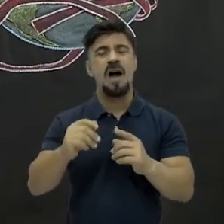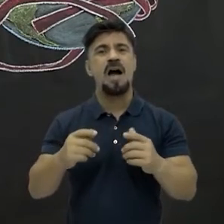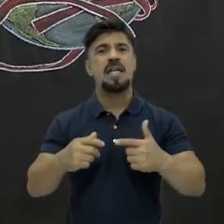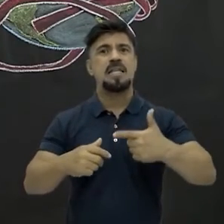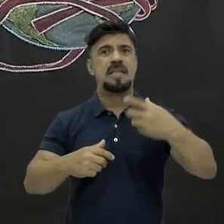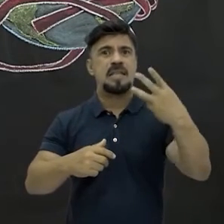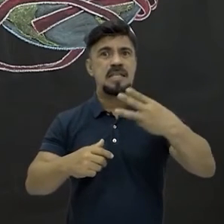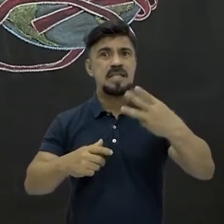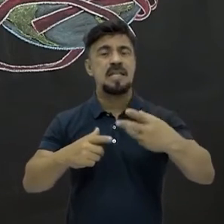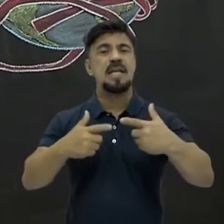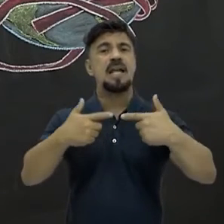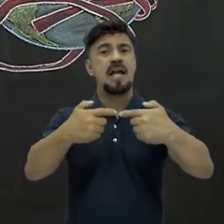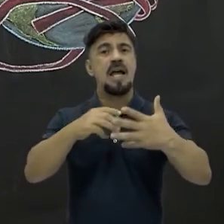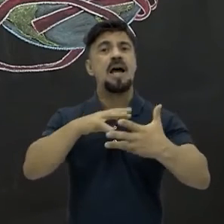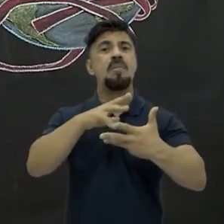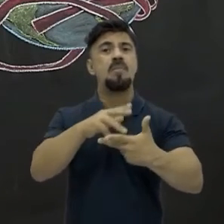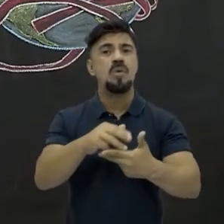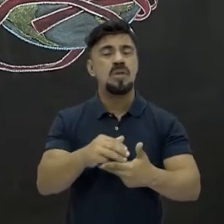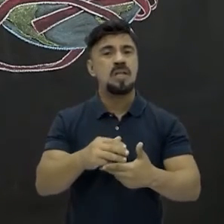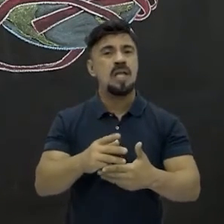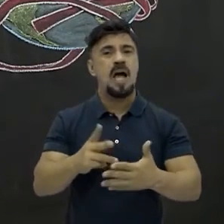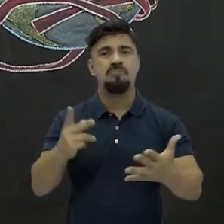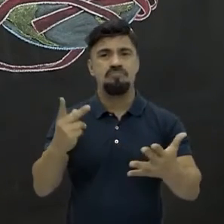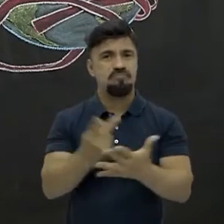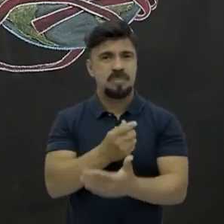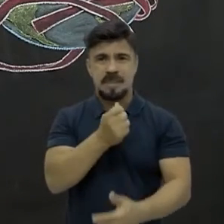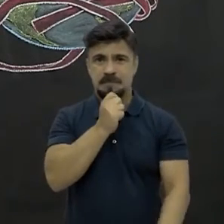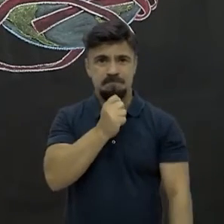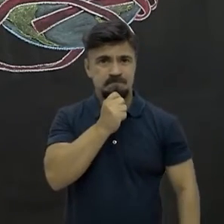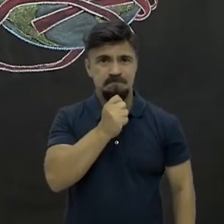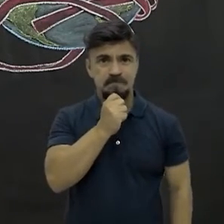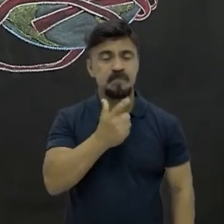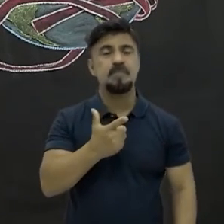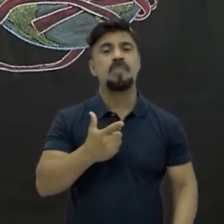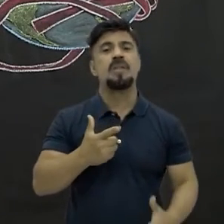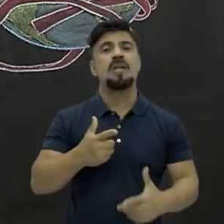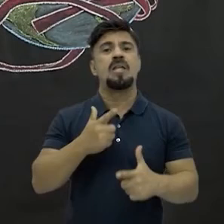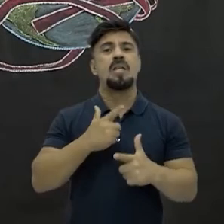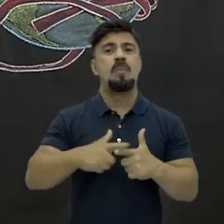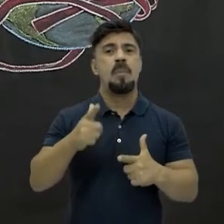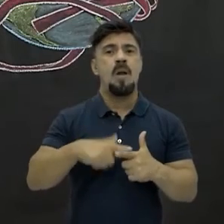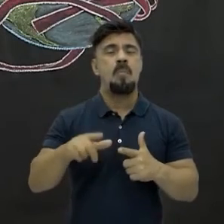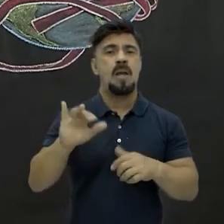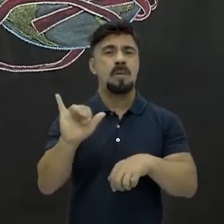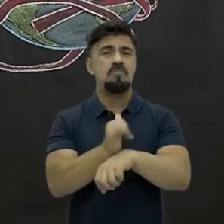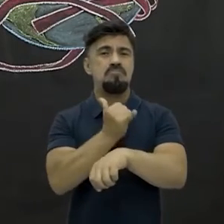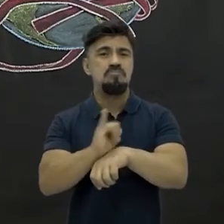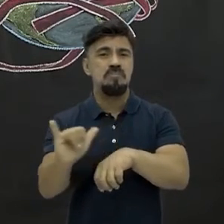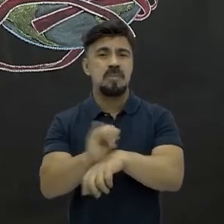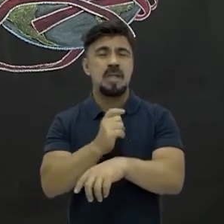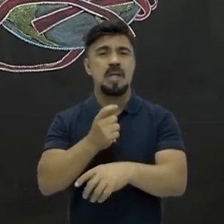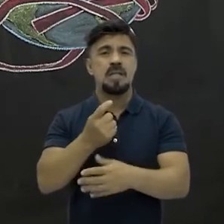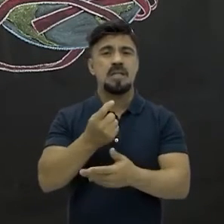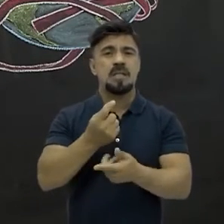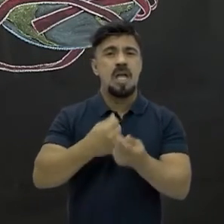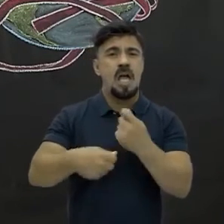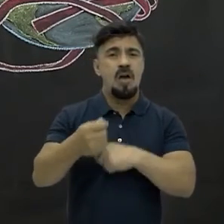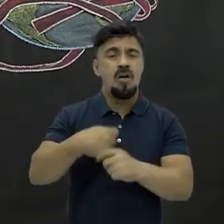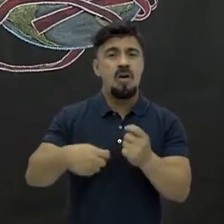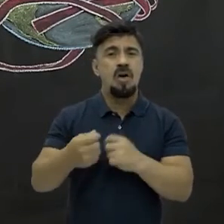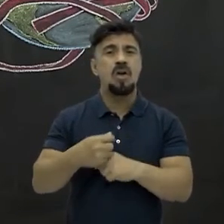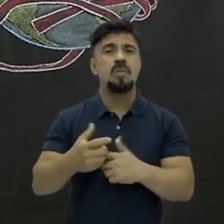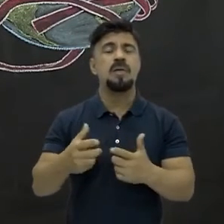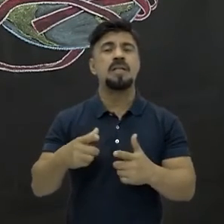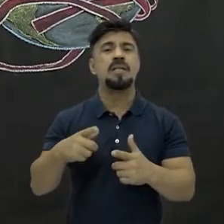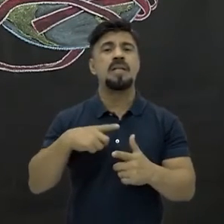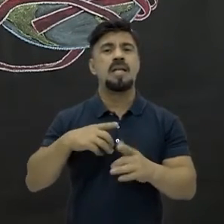Guerra Mundial. Felizmente ela não aconteceu, pois houve problemas estruturais, estratégicos, econômicos na União Soviética, que fez com que